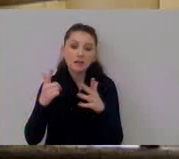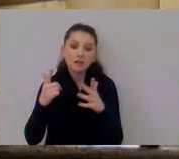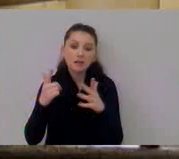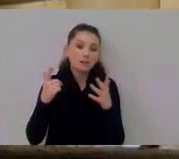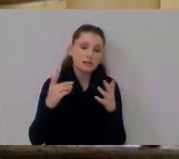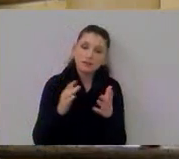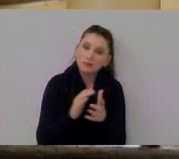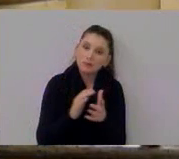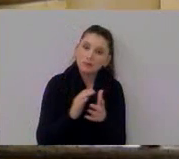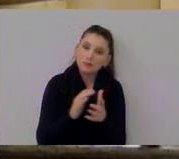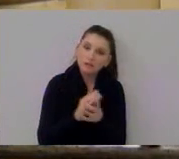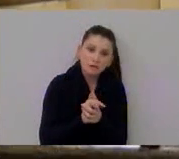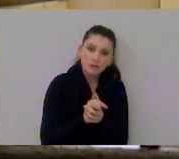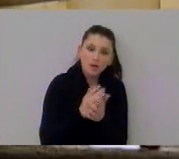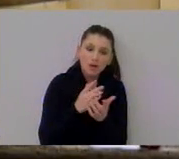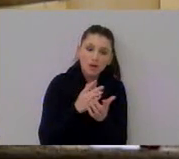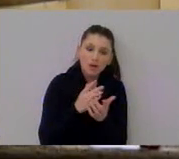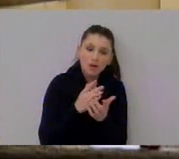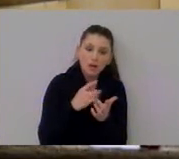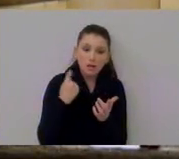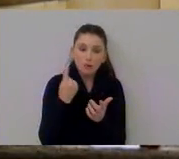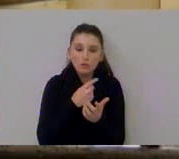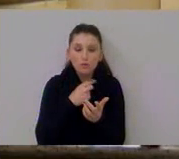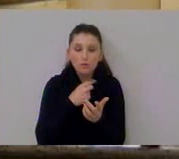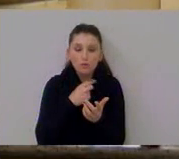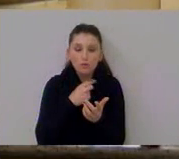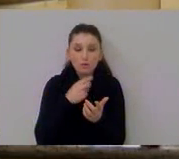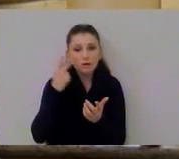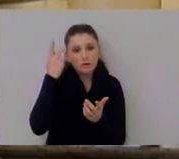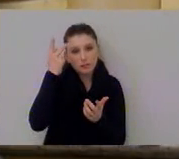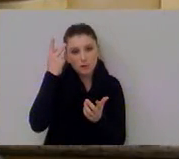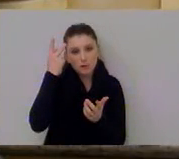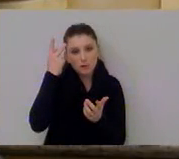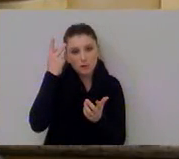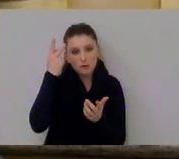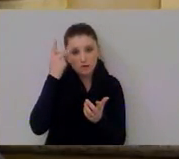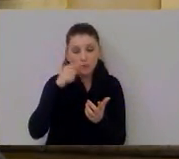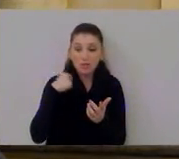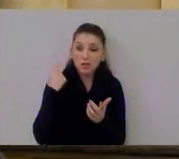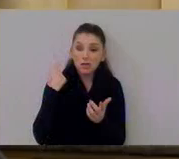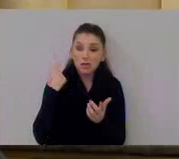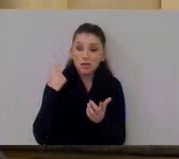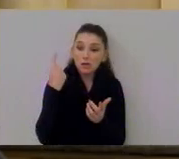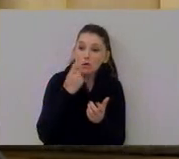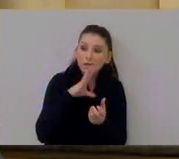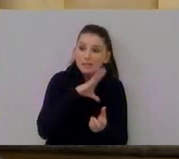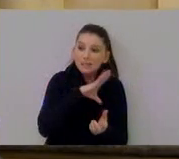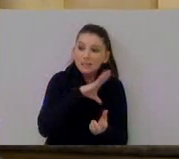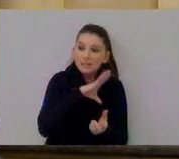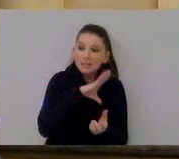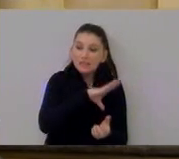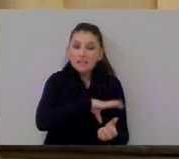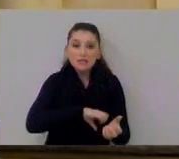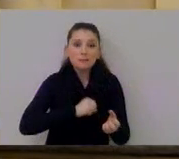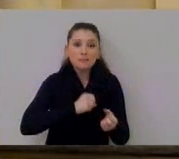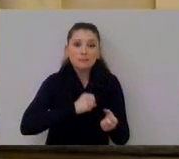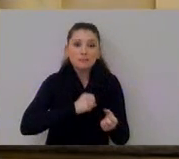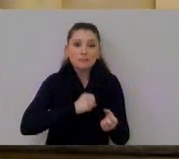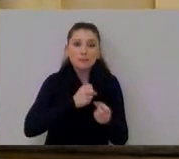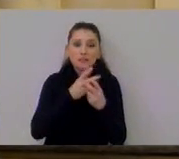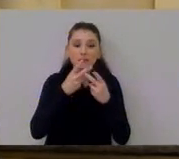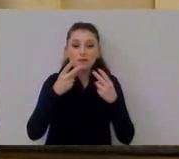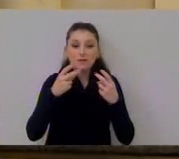história. E quando a gente ama algo, a gente quer o melhor para ele. Então, se